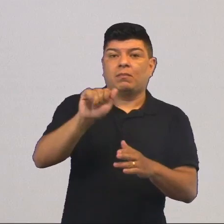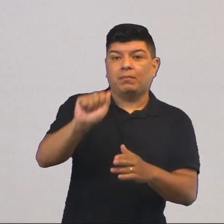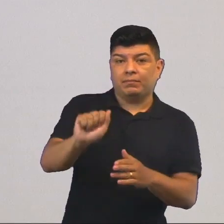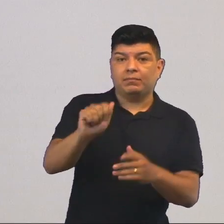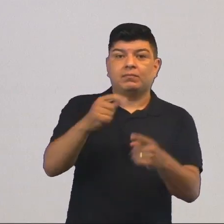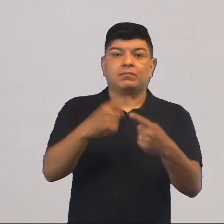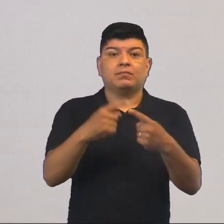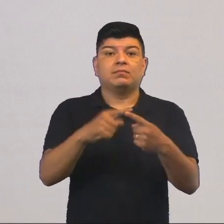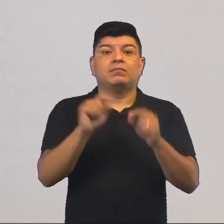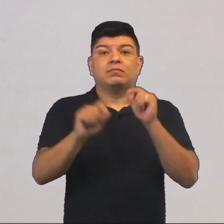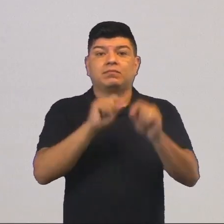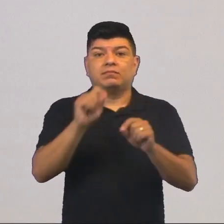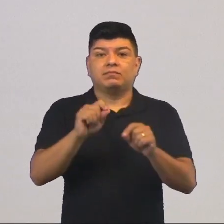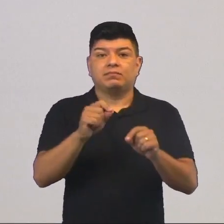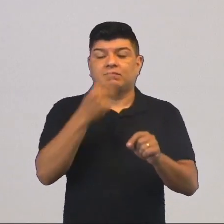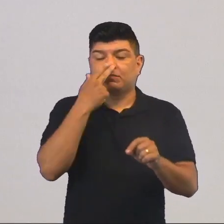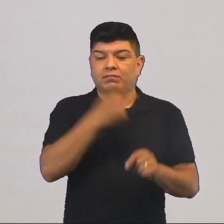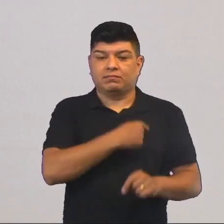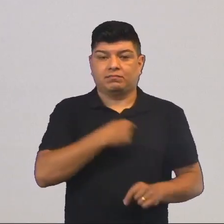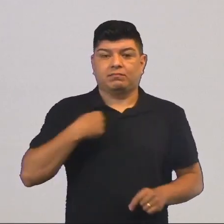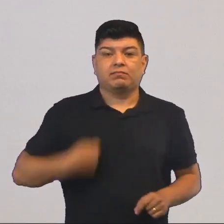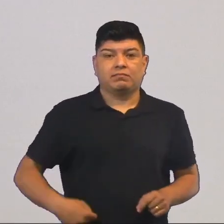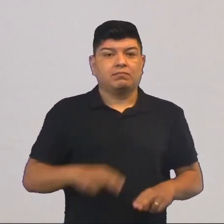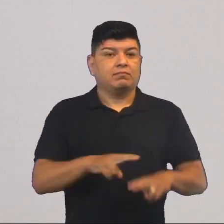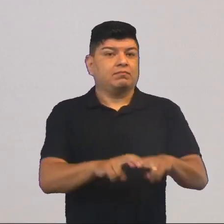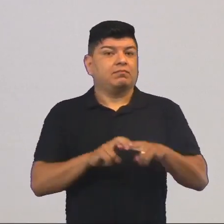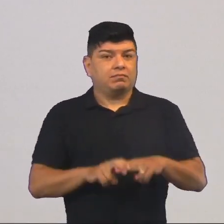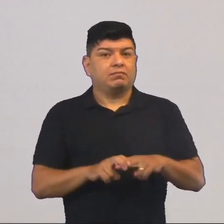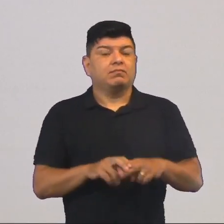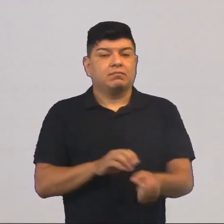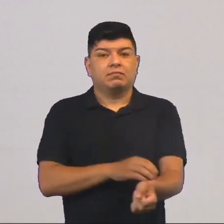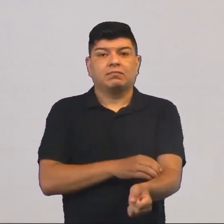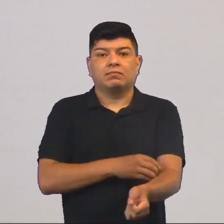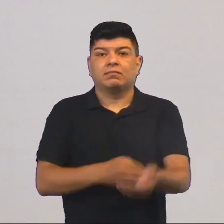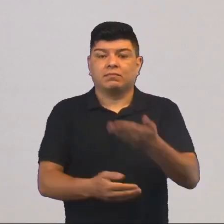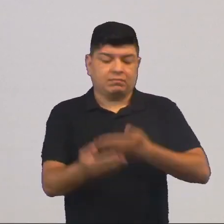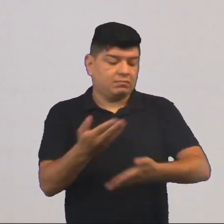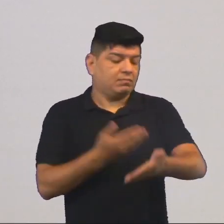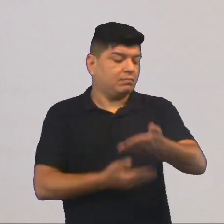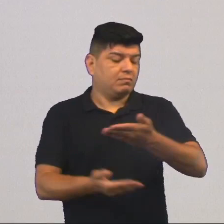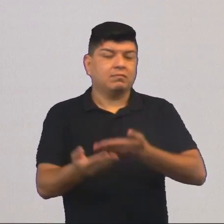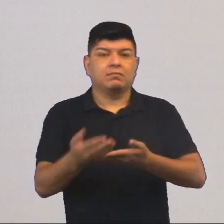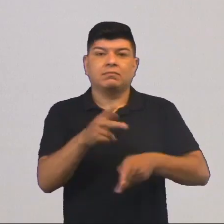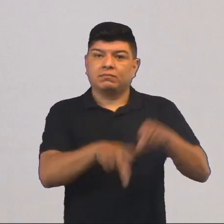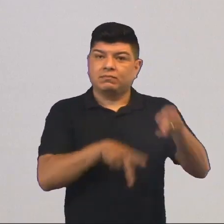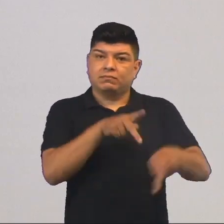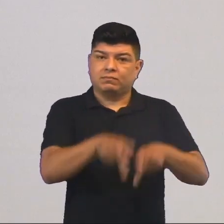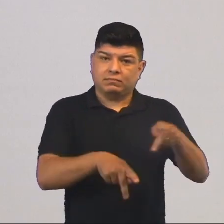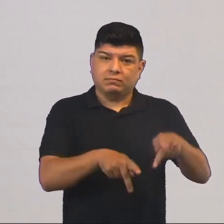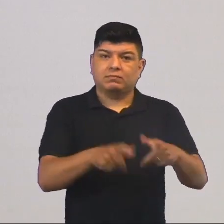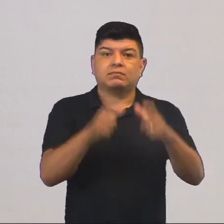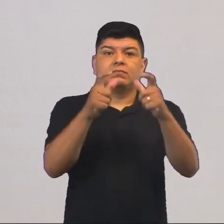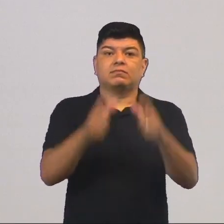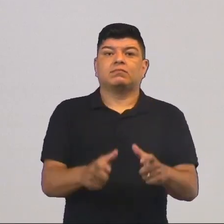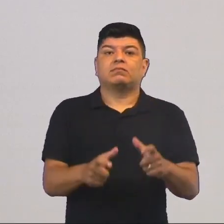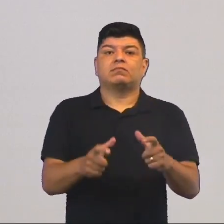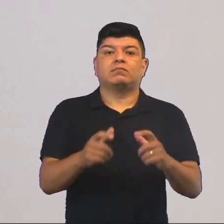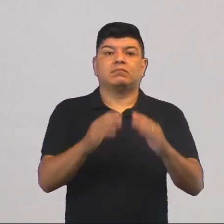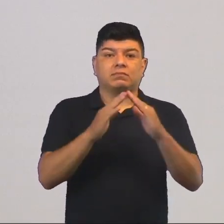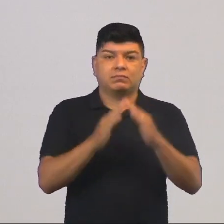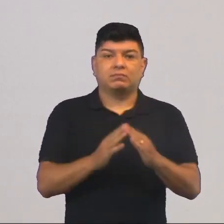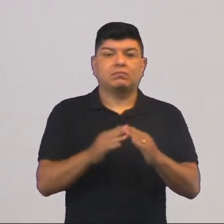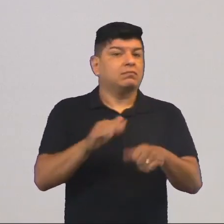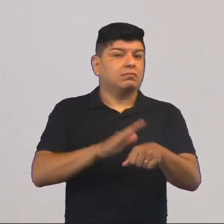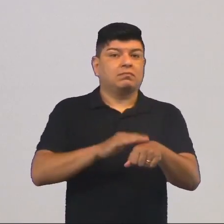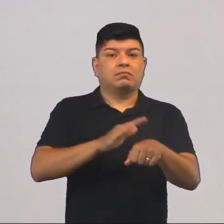mundo é a população chinesa, não é isso? Então, quando a gente fala de distribuição dessa população, é onde se concentra a maior